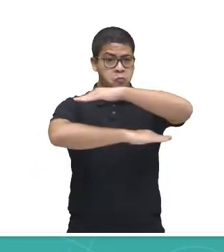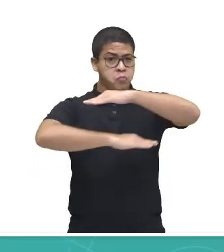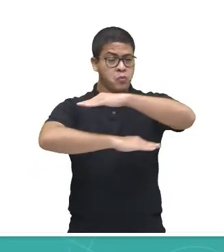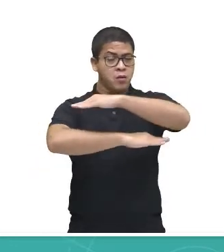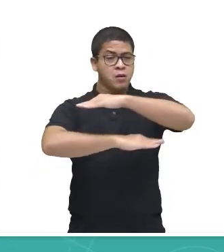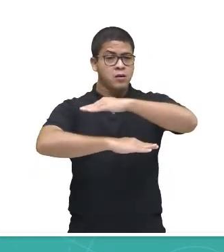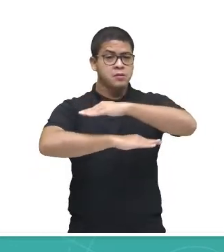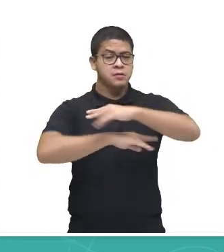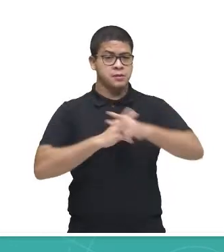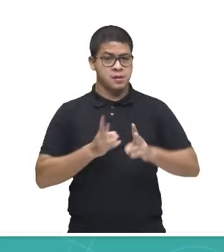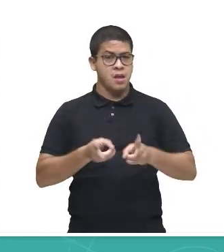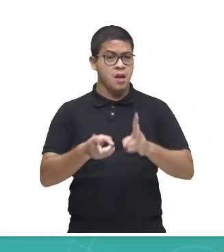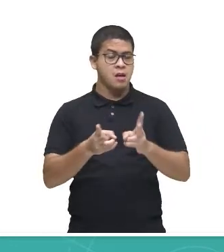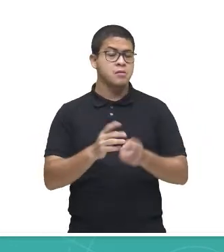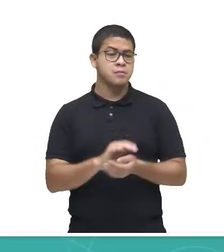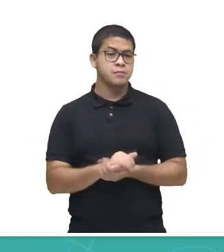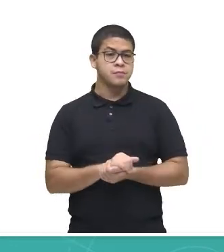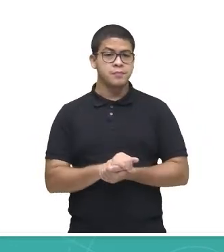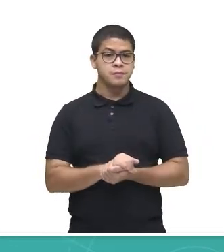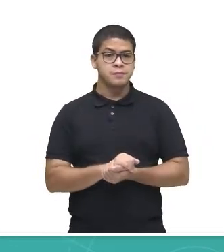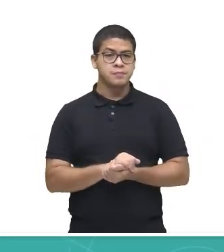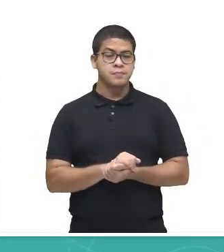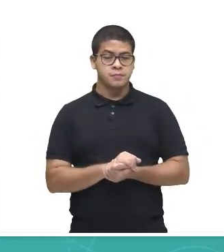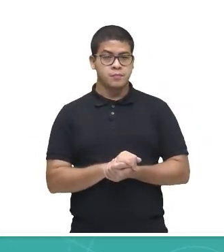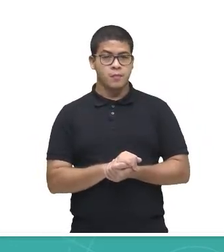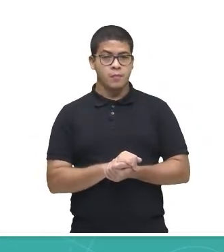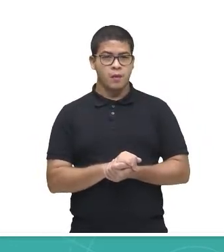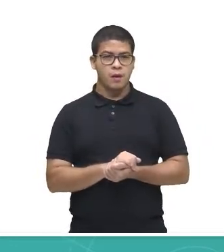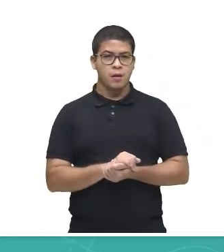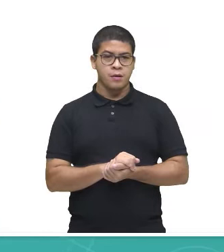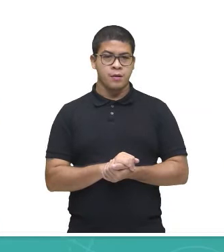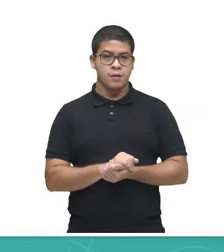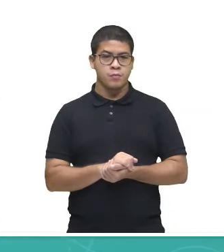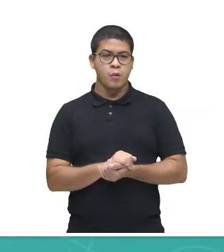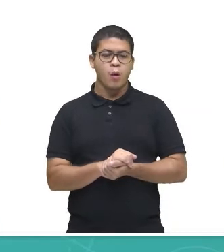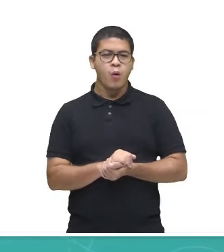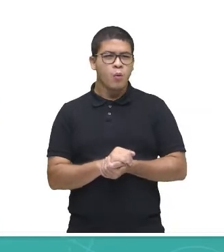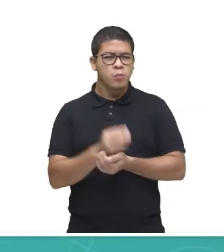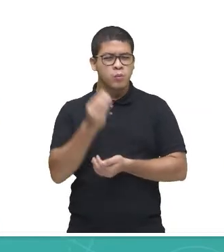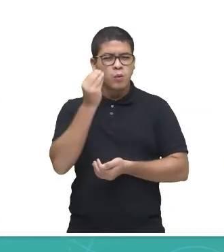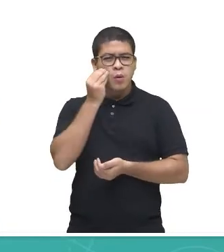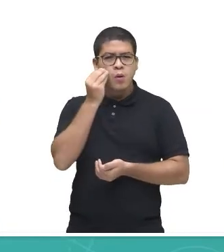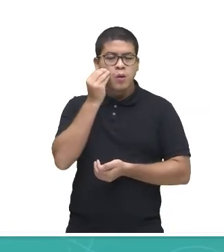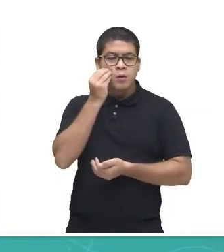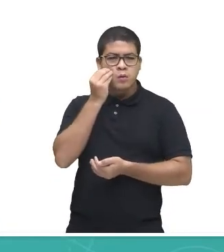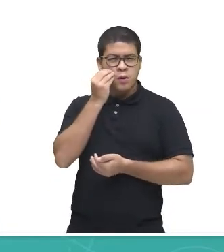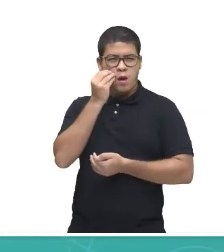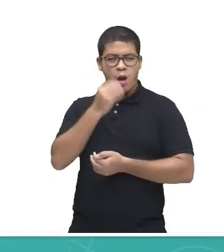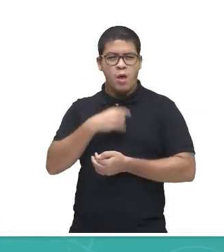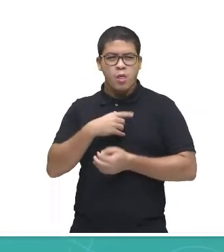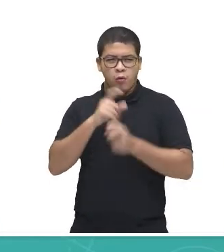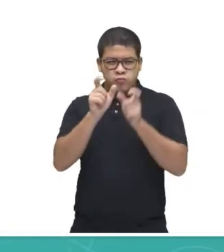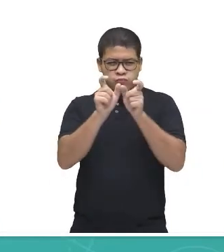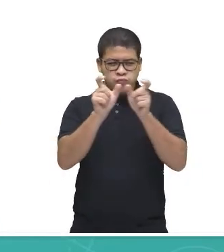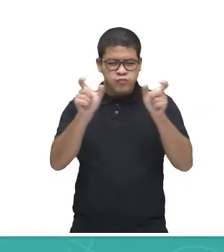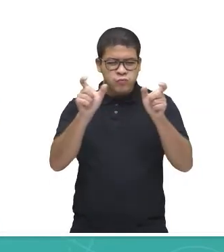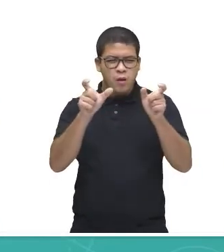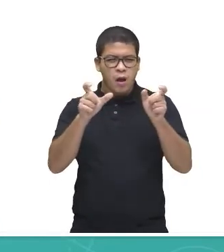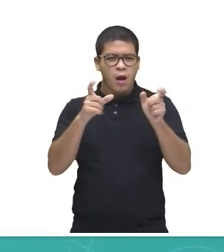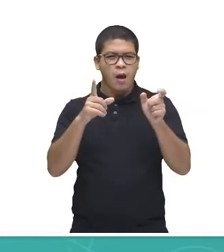característica que eu destaquei aqui em azul, ela é muito importante na resolução das suas atividades.